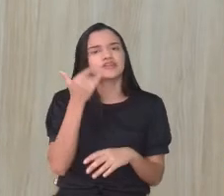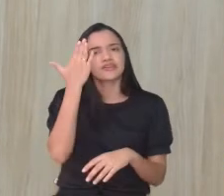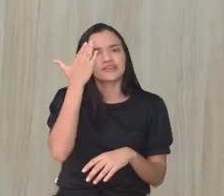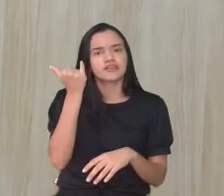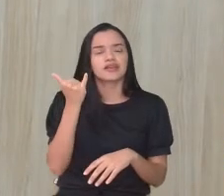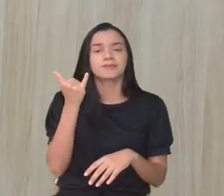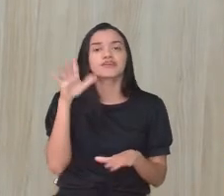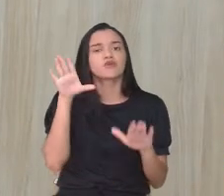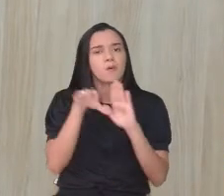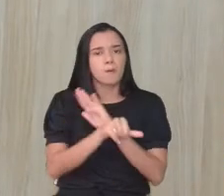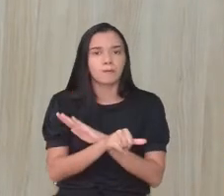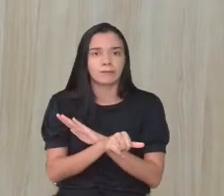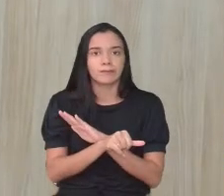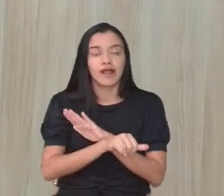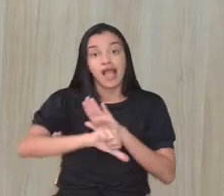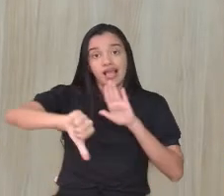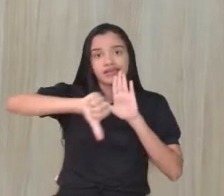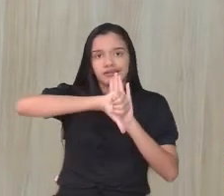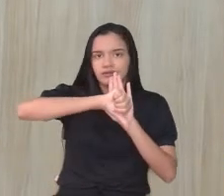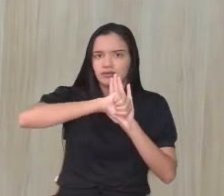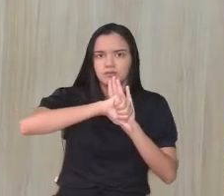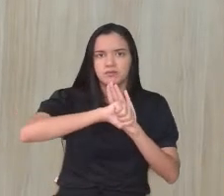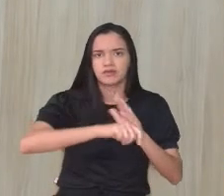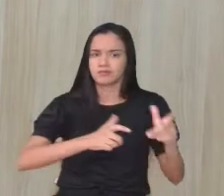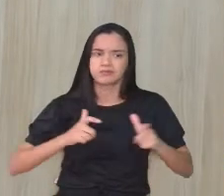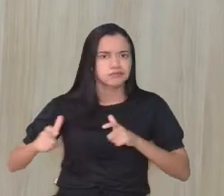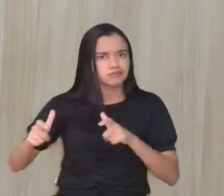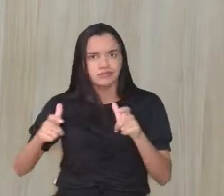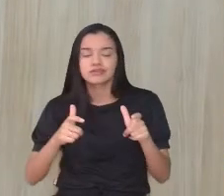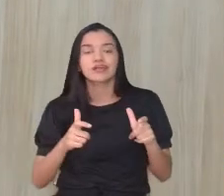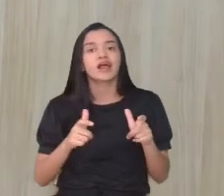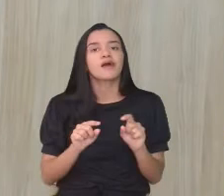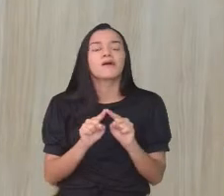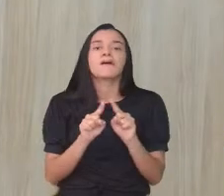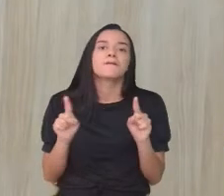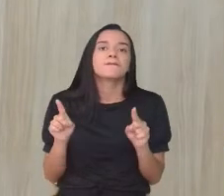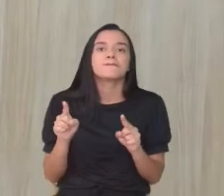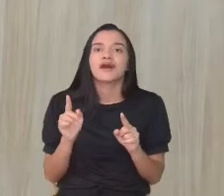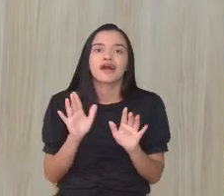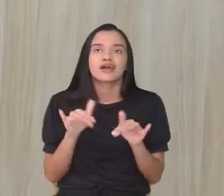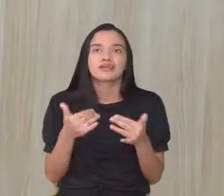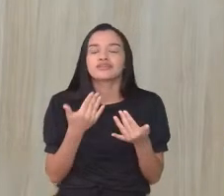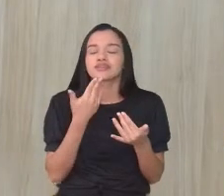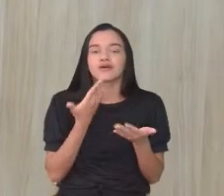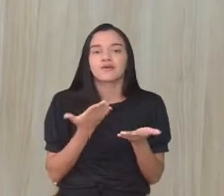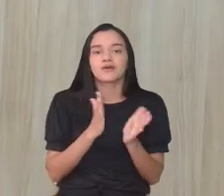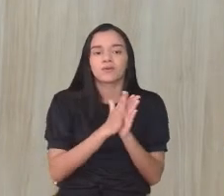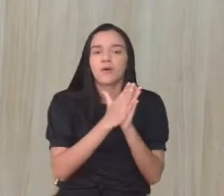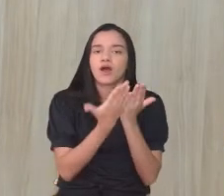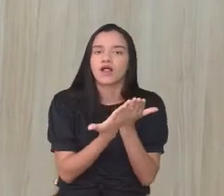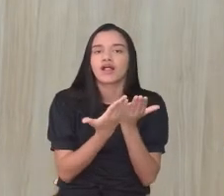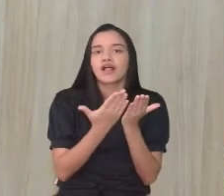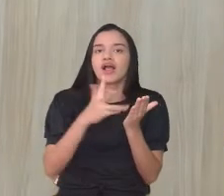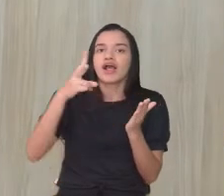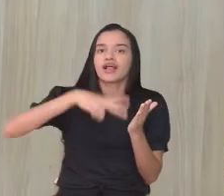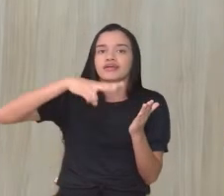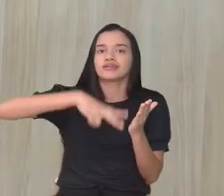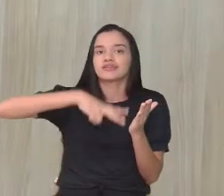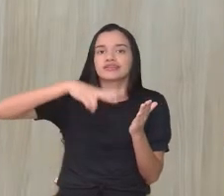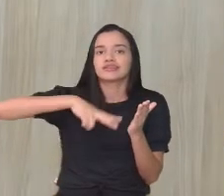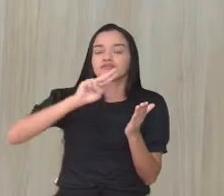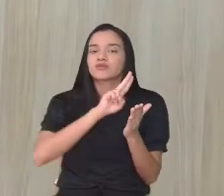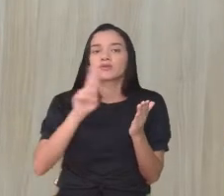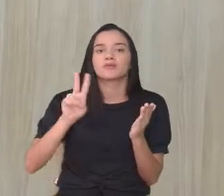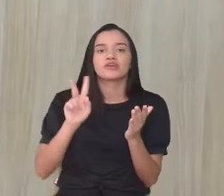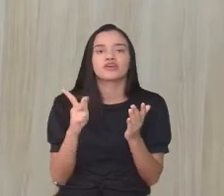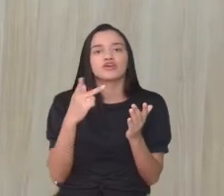que roubar é crime, né? E é crime em qualquer universo. Mas aí eu leio Robin Hood, que aí é um carinha que está roubando dos